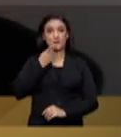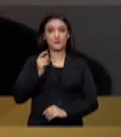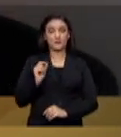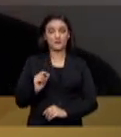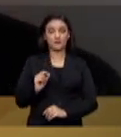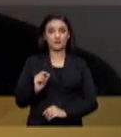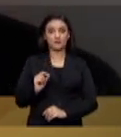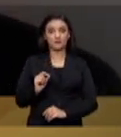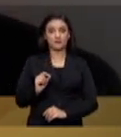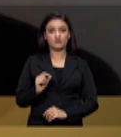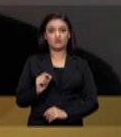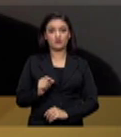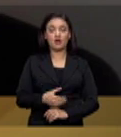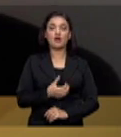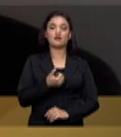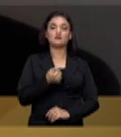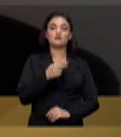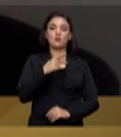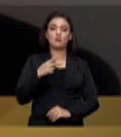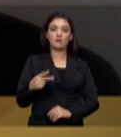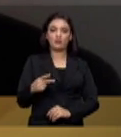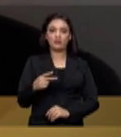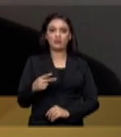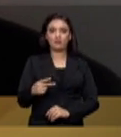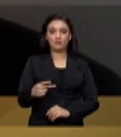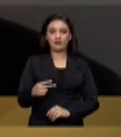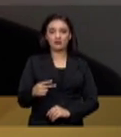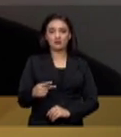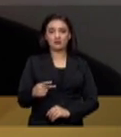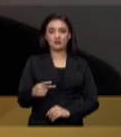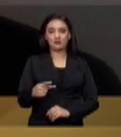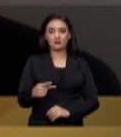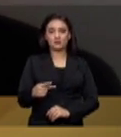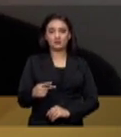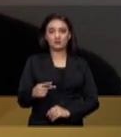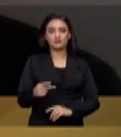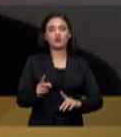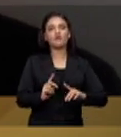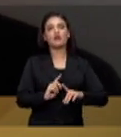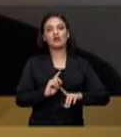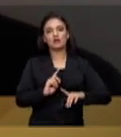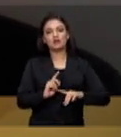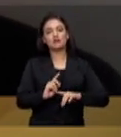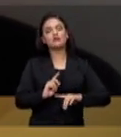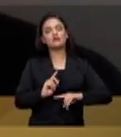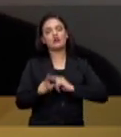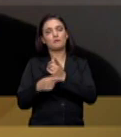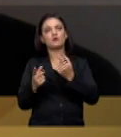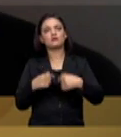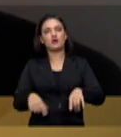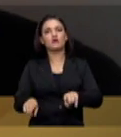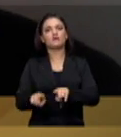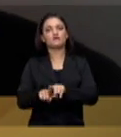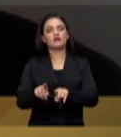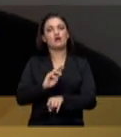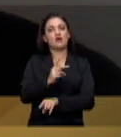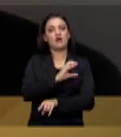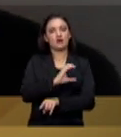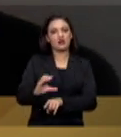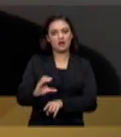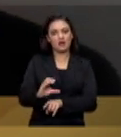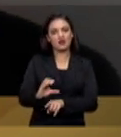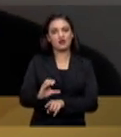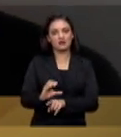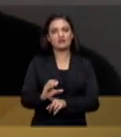que na ação penal subjacente, ou seja, subjacente ao habeas corpus de novembro do ano pretérito e por